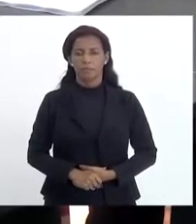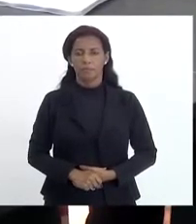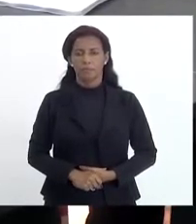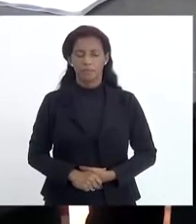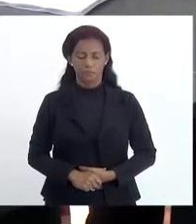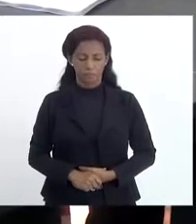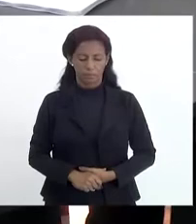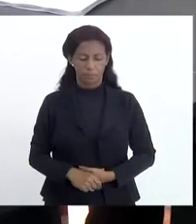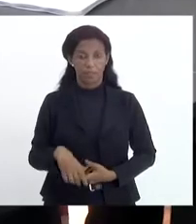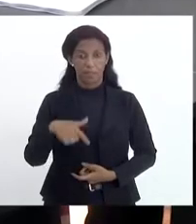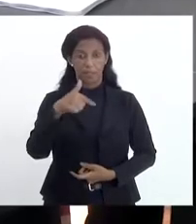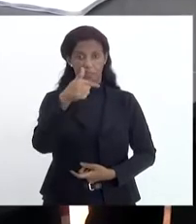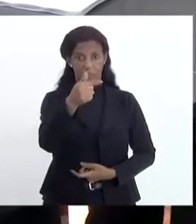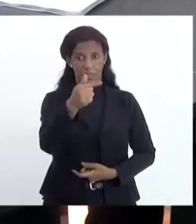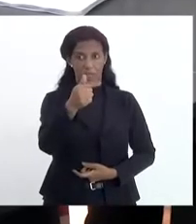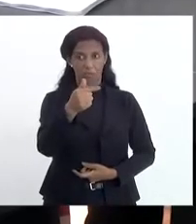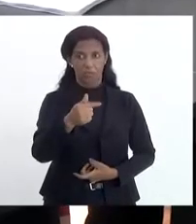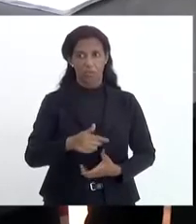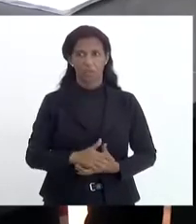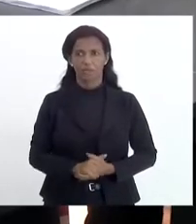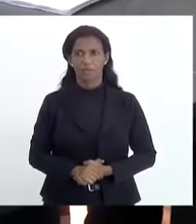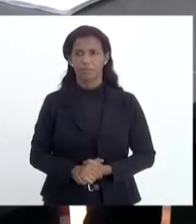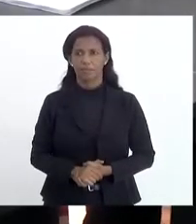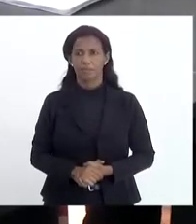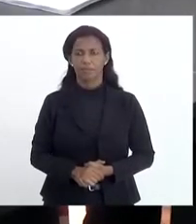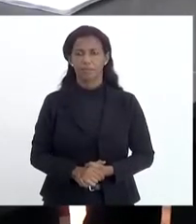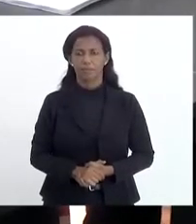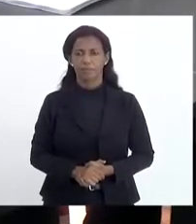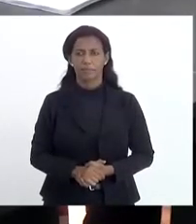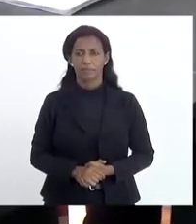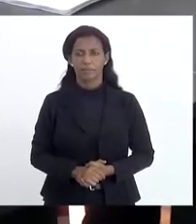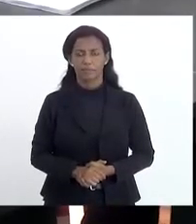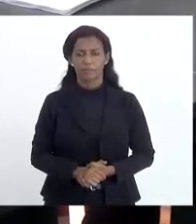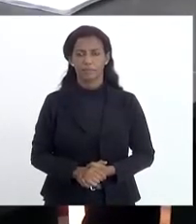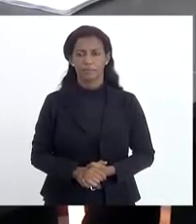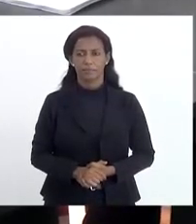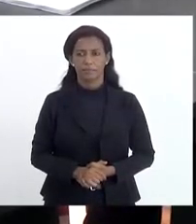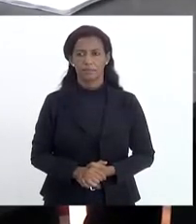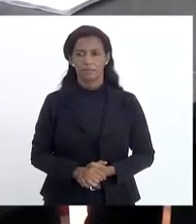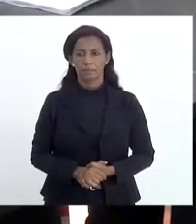O 7. Depois você prepara a emenda, então a gente analisa, tá?